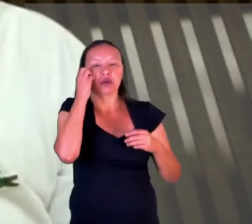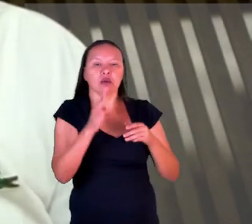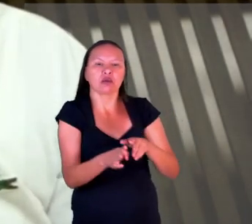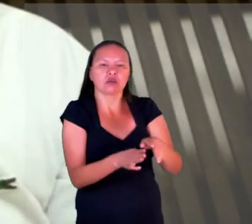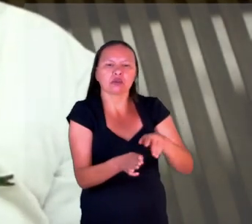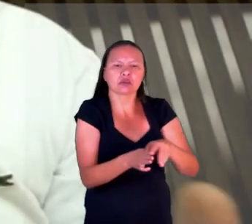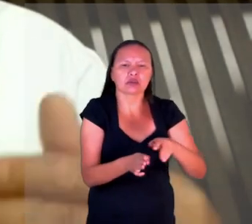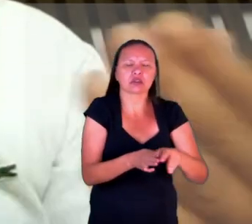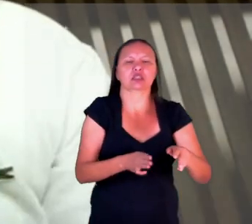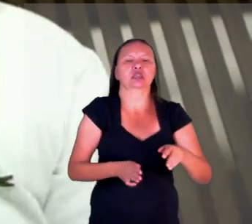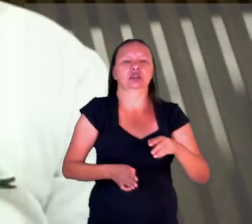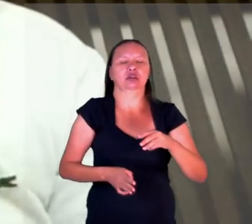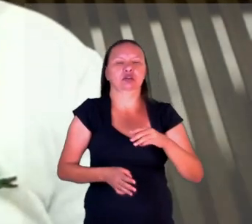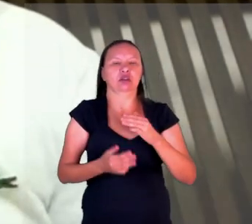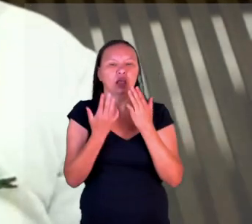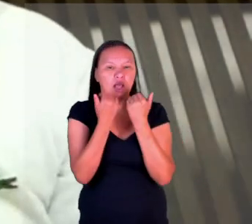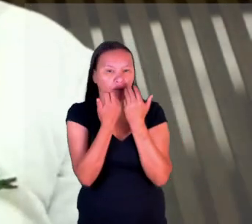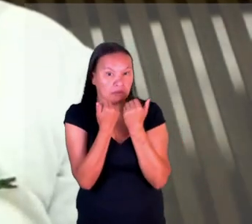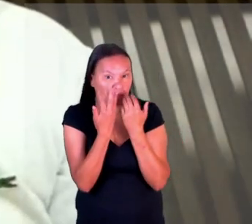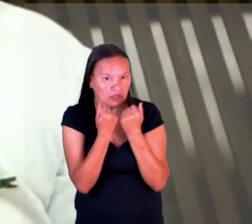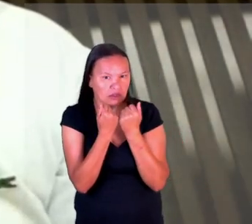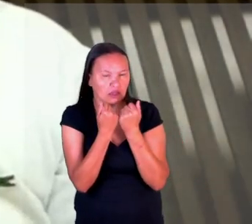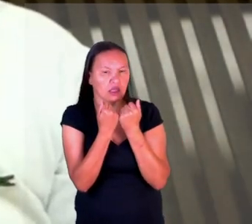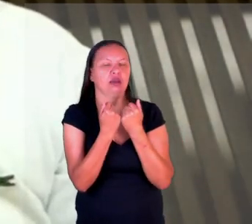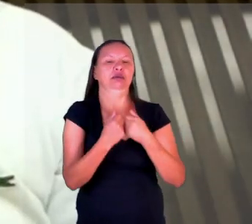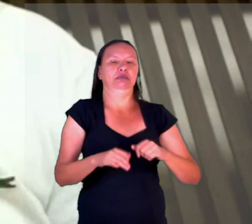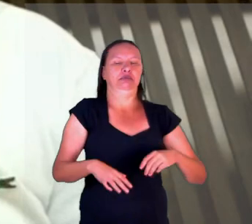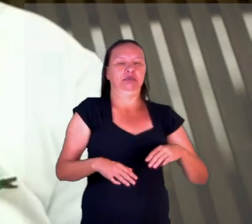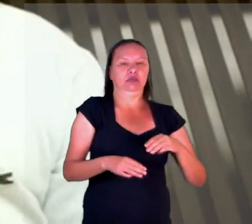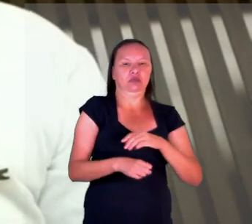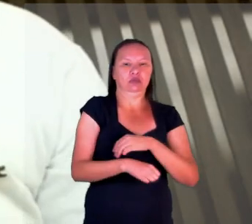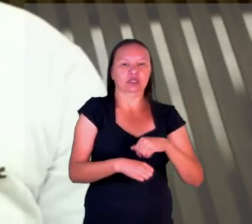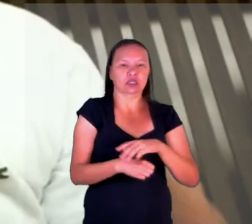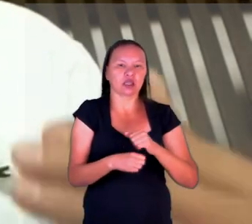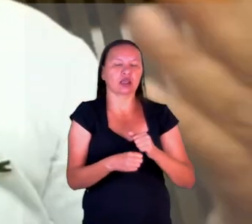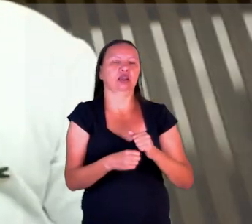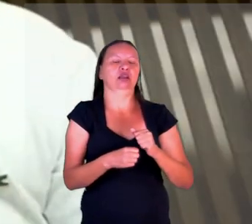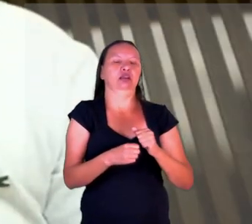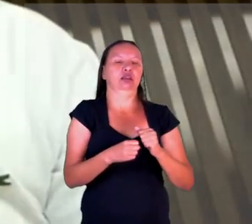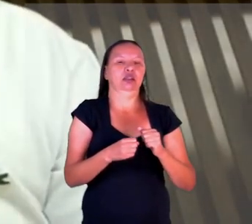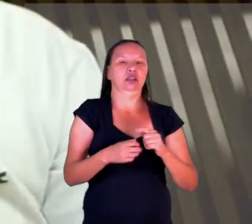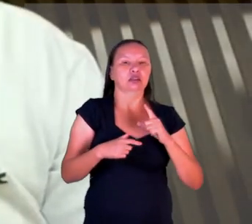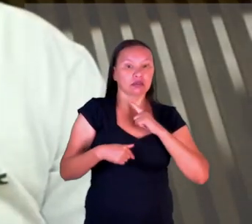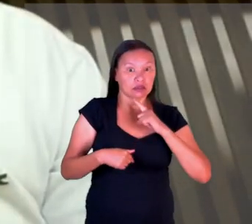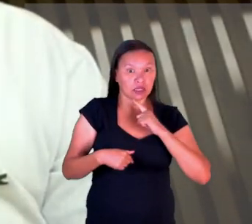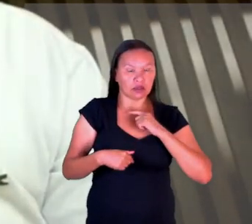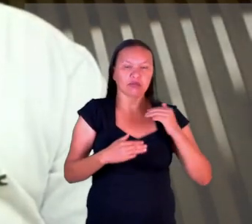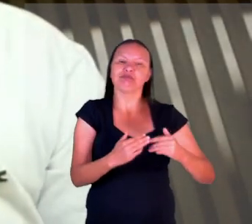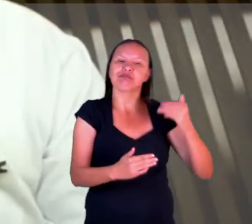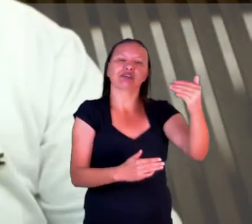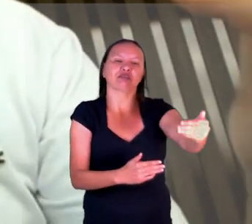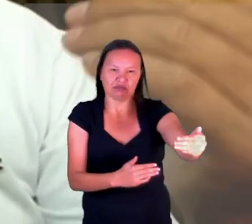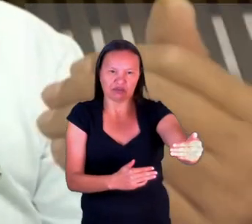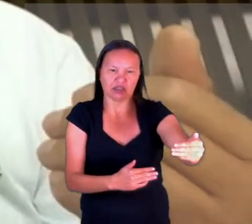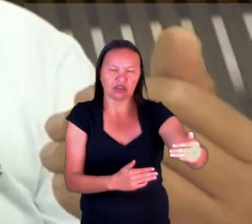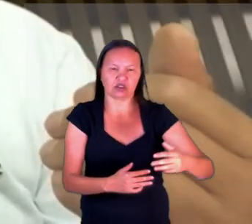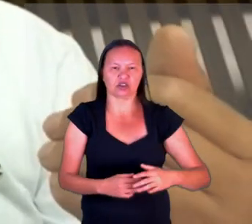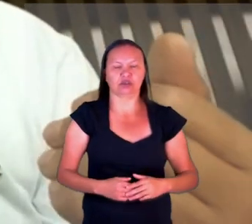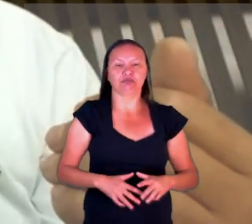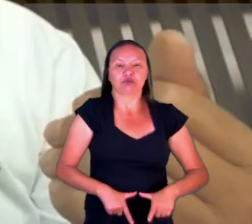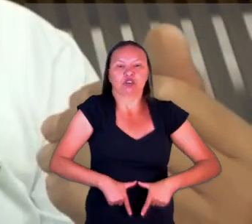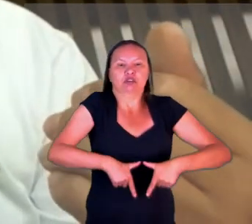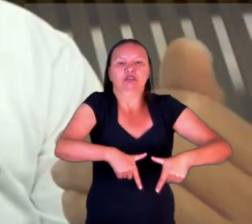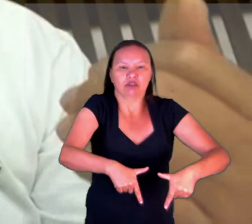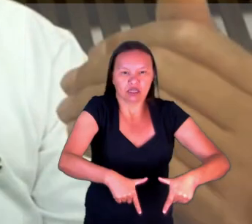de segurança alimentar que seja no âmbito do município do estado da união e temos pela frente né vem aí um plano